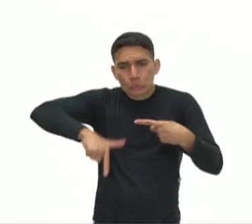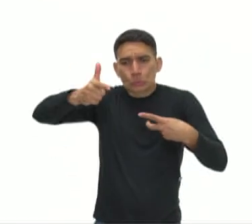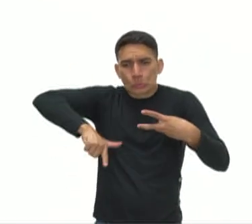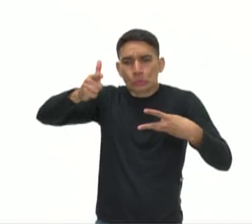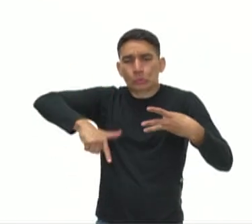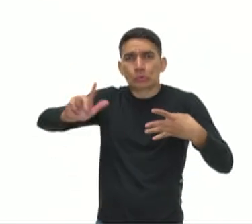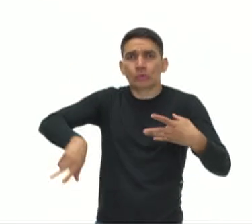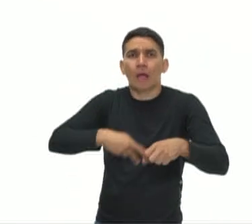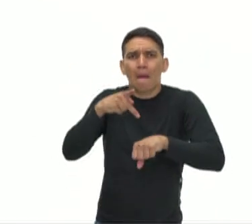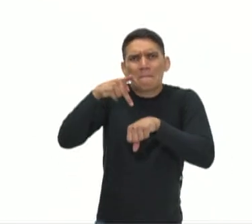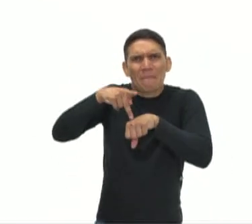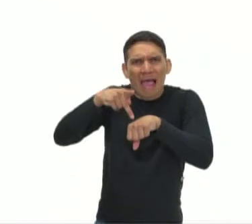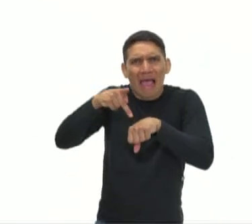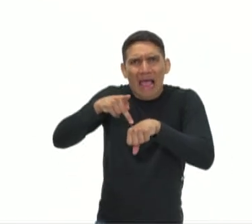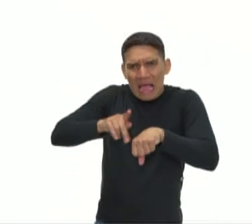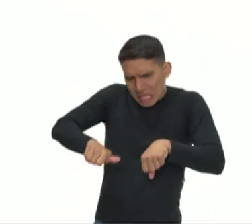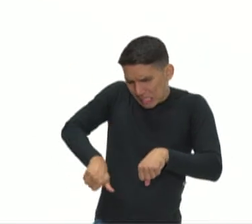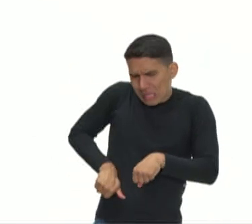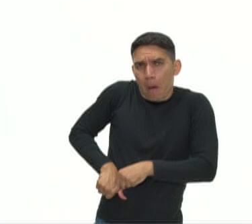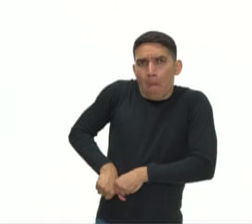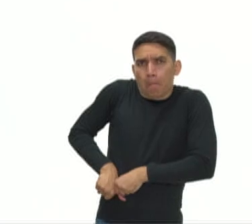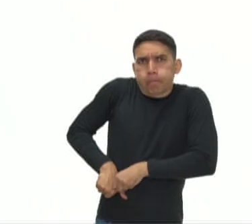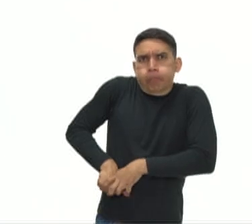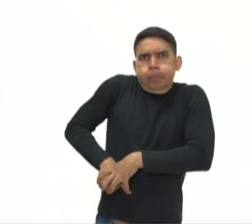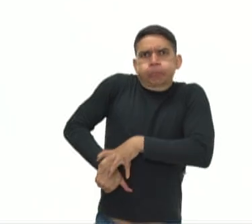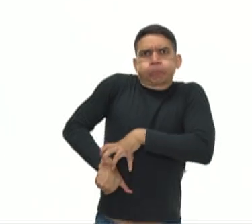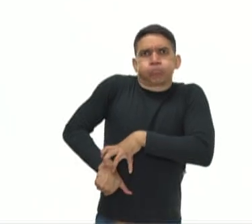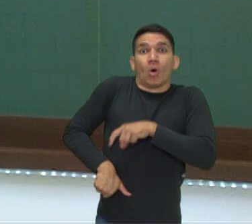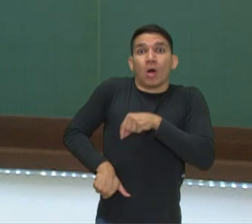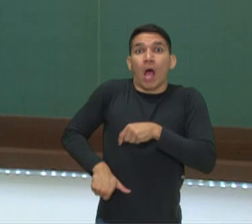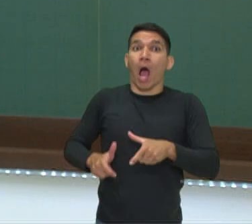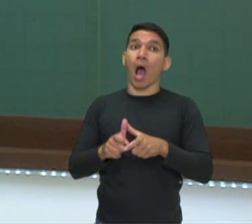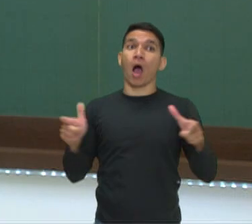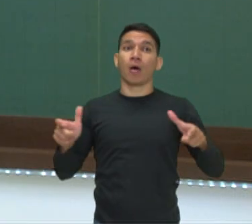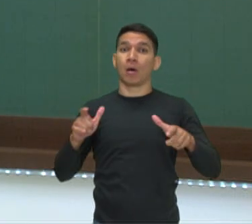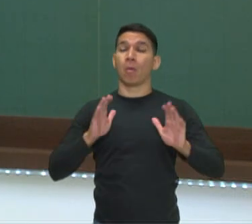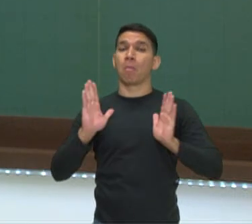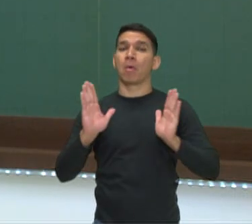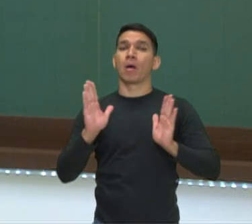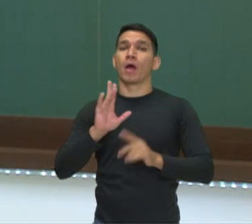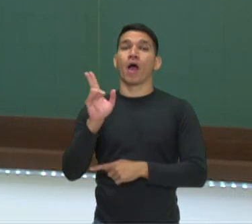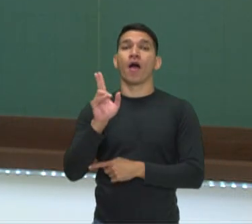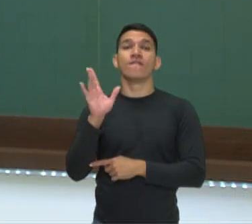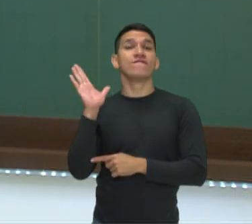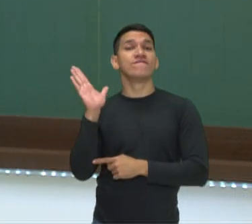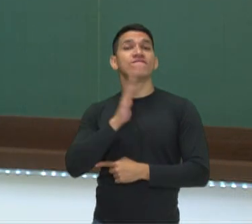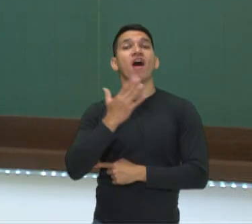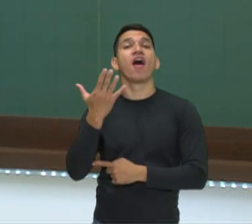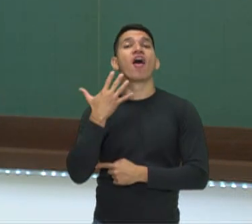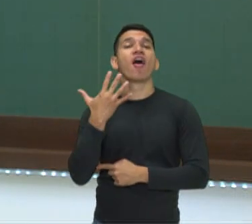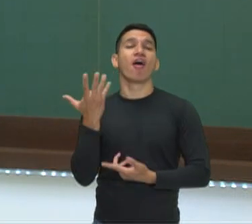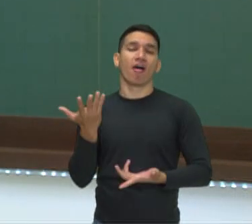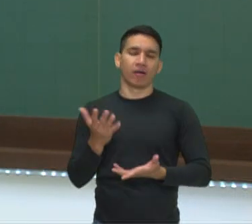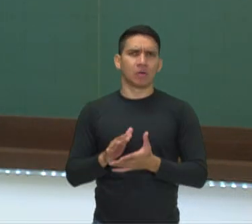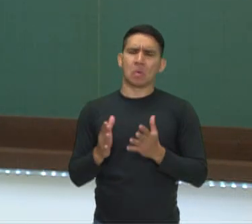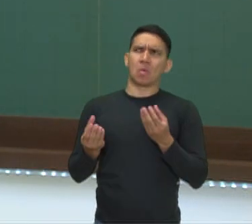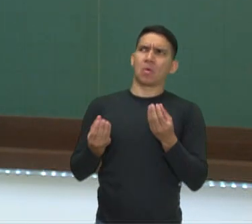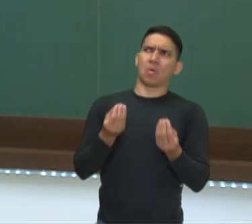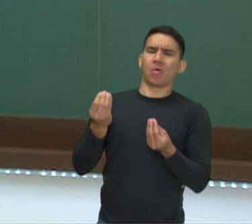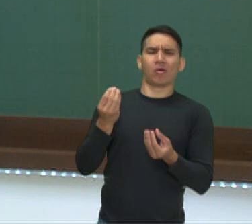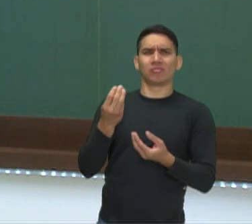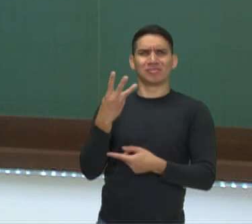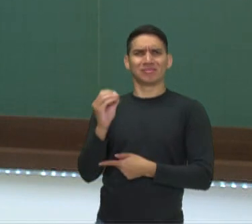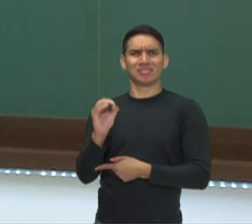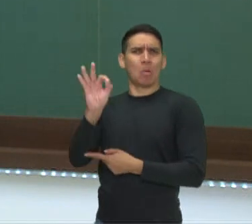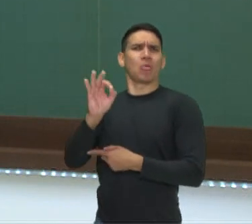rins aumenta 30% no verão, alertam médicos. Como assim aumenta no verão? Mas